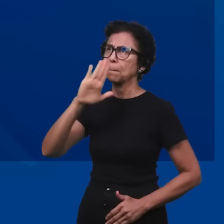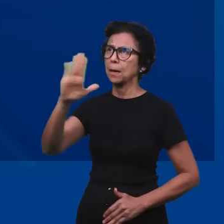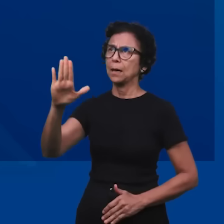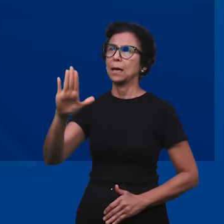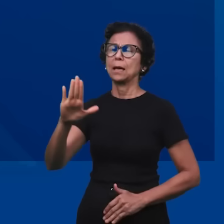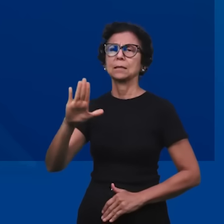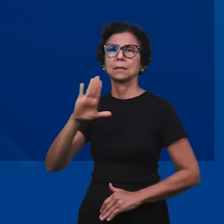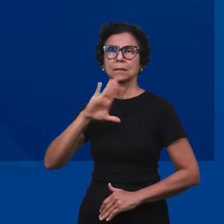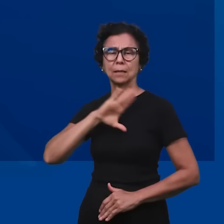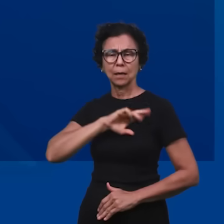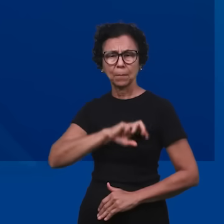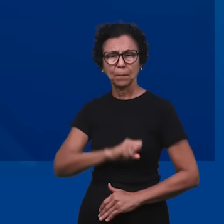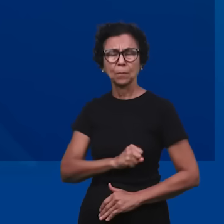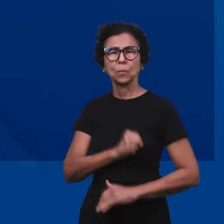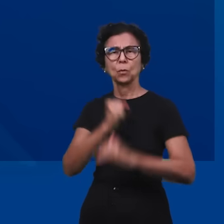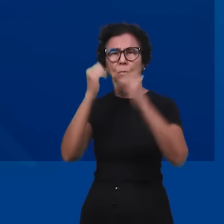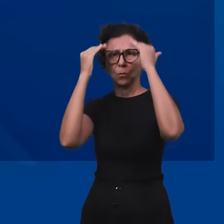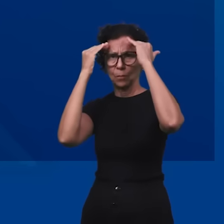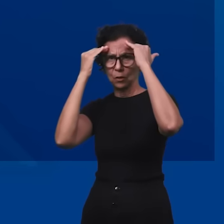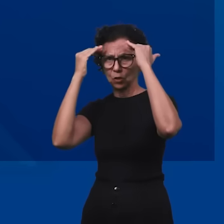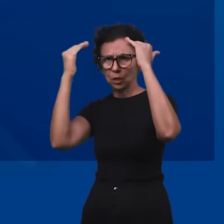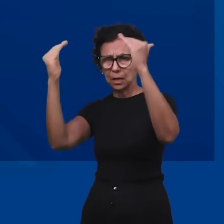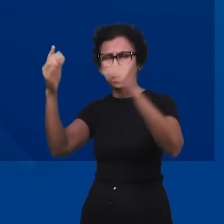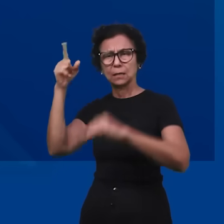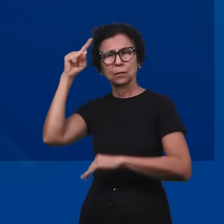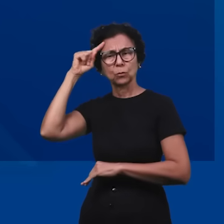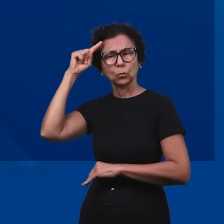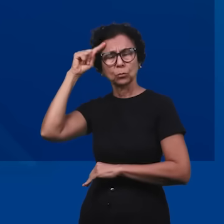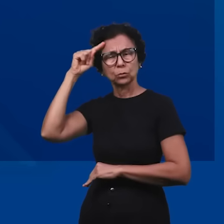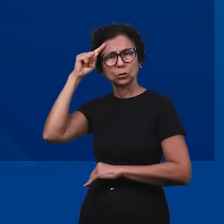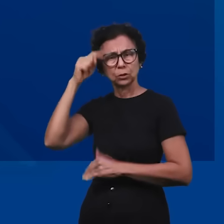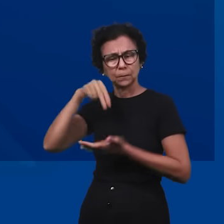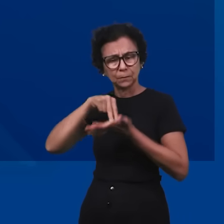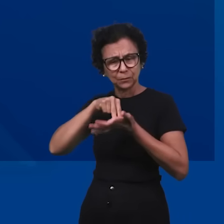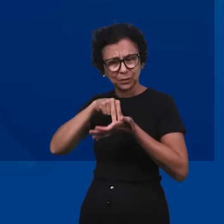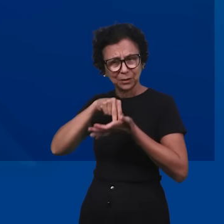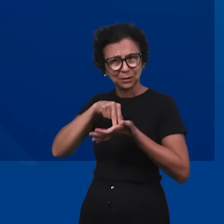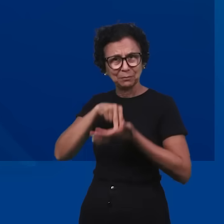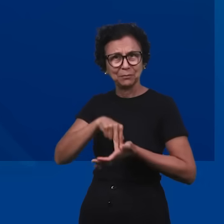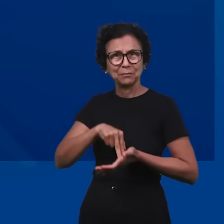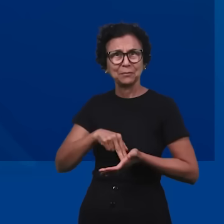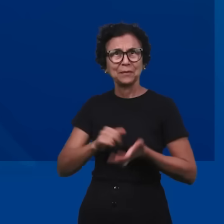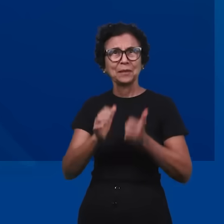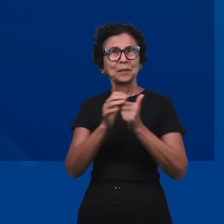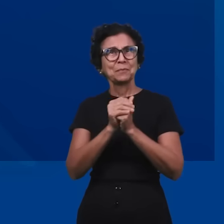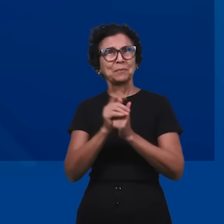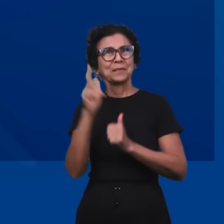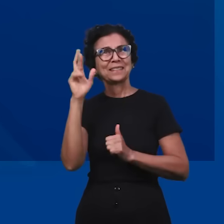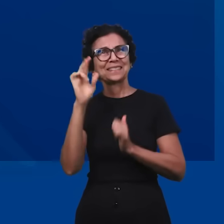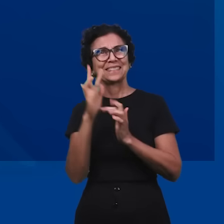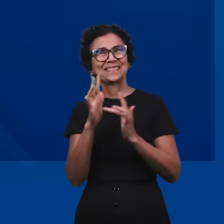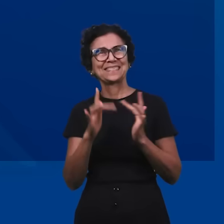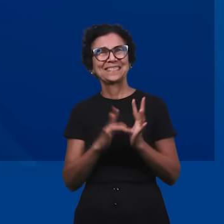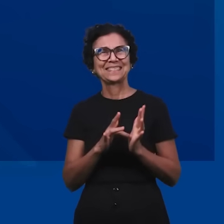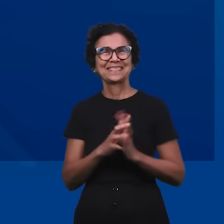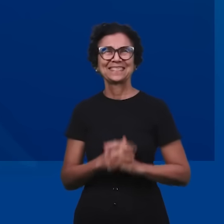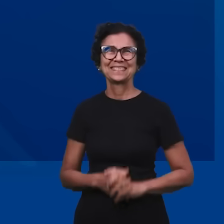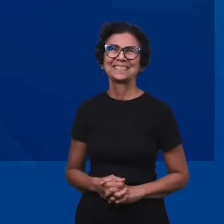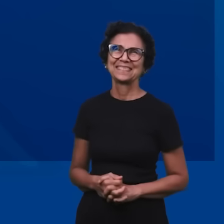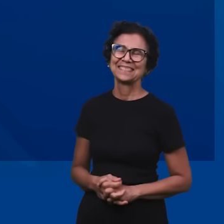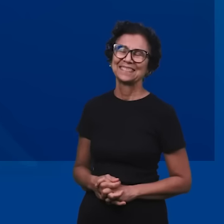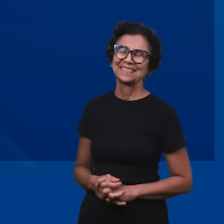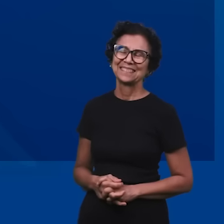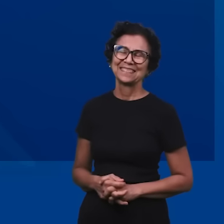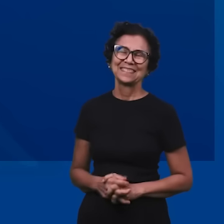buscá-lo com amor, obediência e perseverança todos os dias. Amém? A paz do Senhor